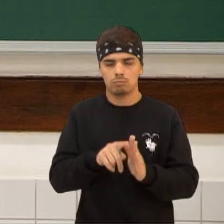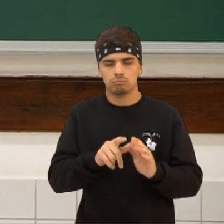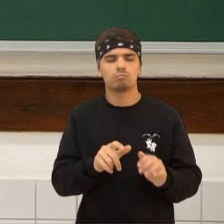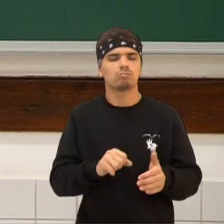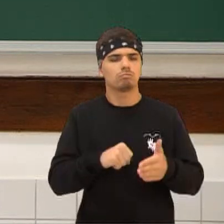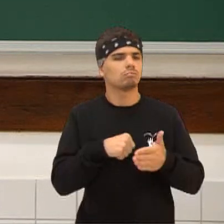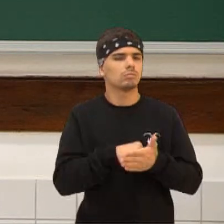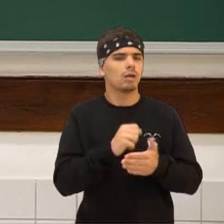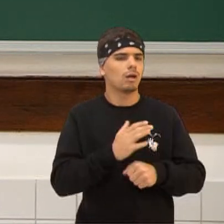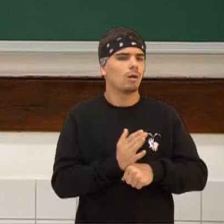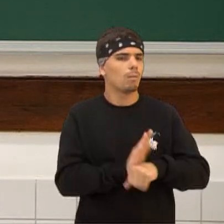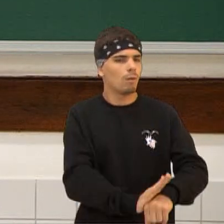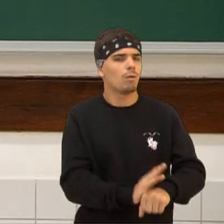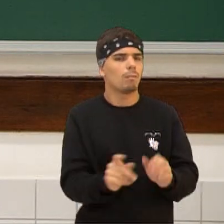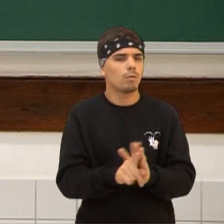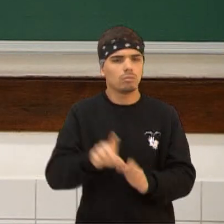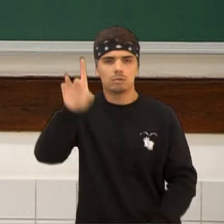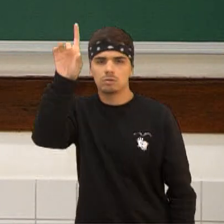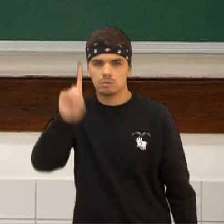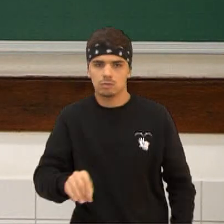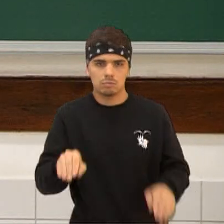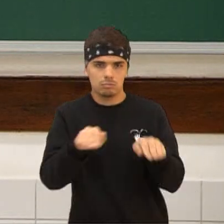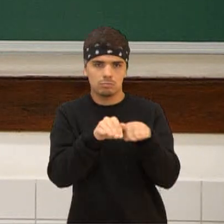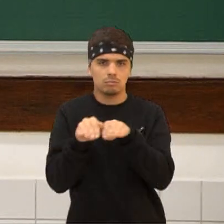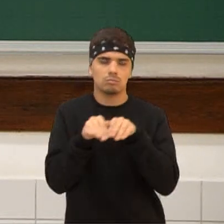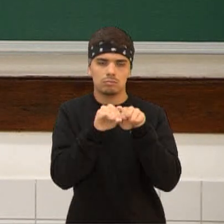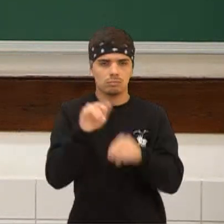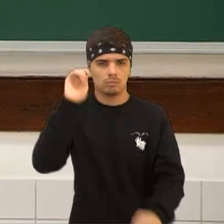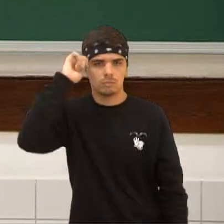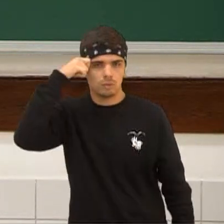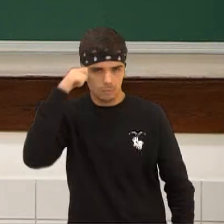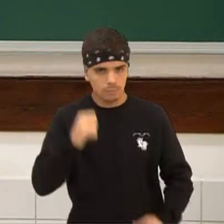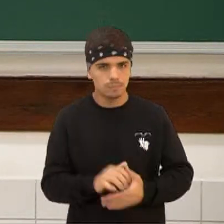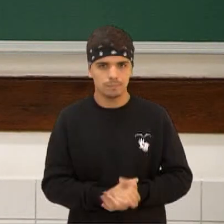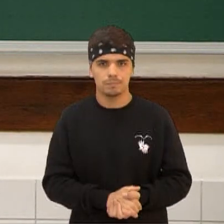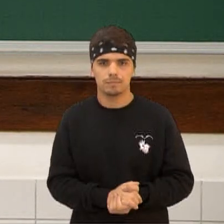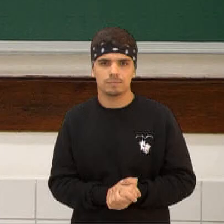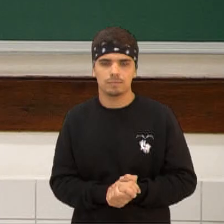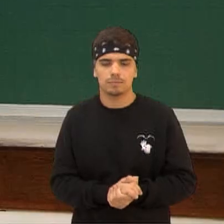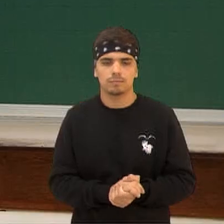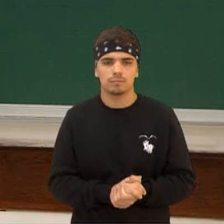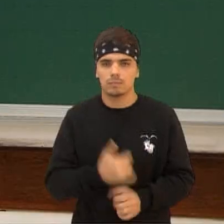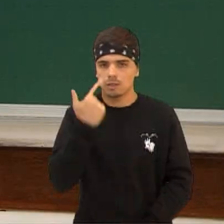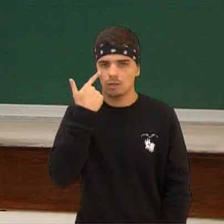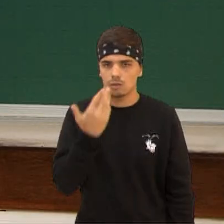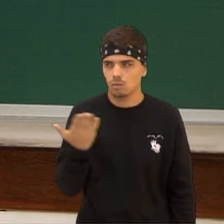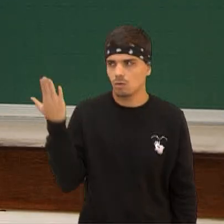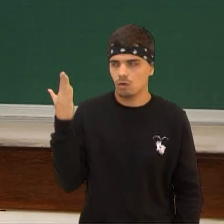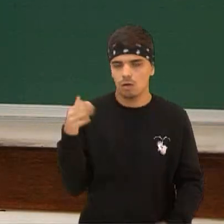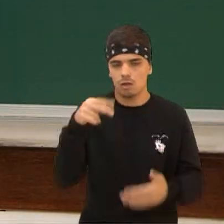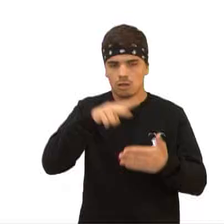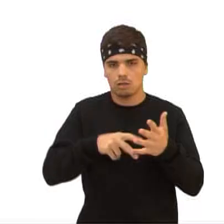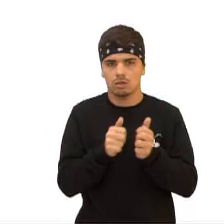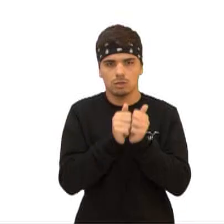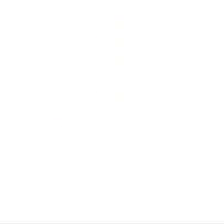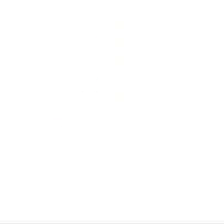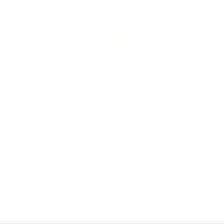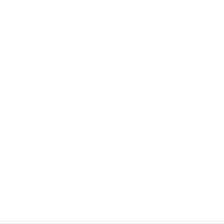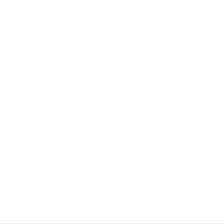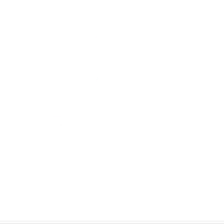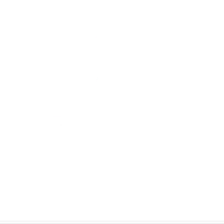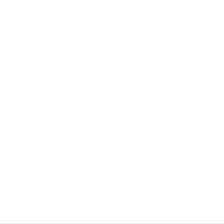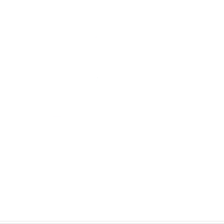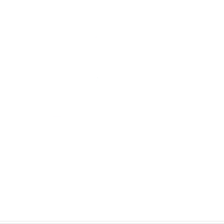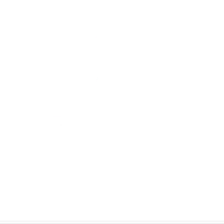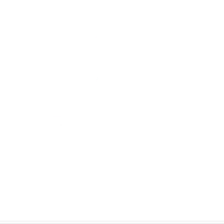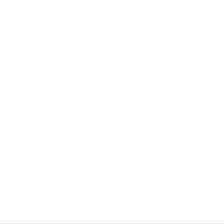defensor dos direitos da igualdade dos negros, né? Então, leiam junto comigo, vamos lá. When I'm